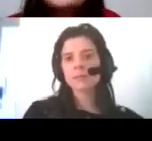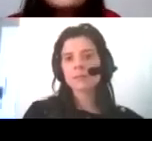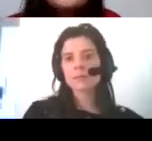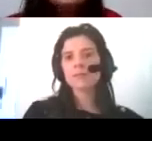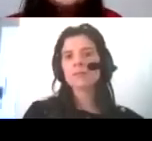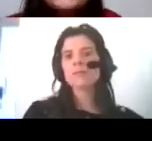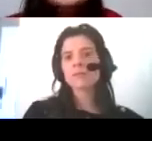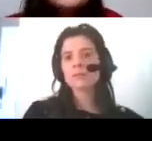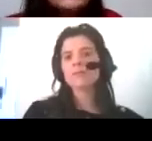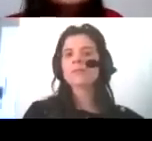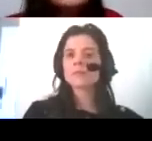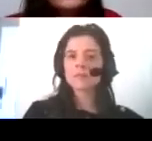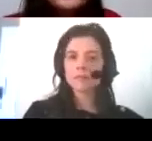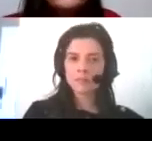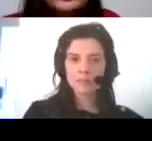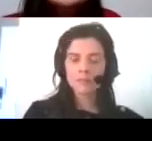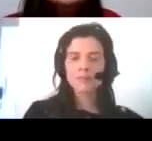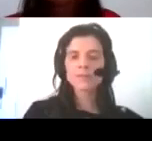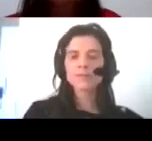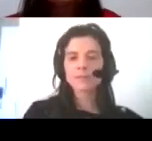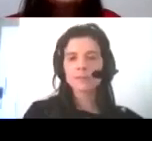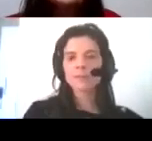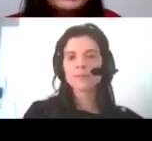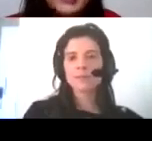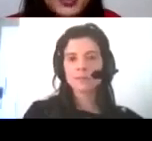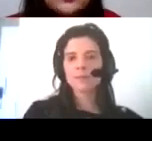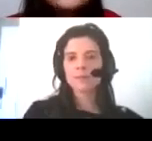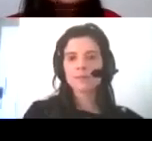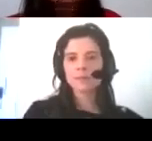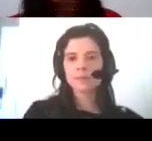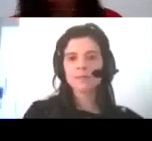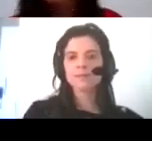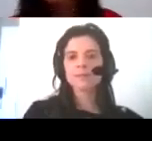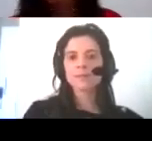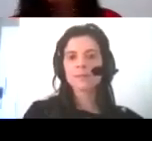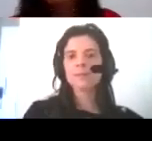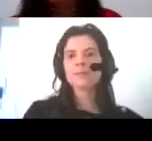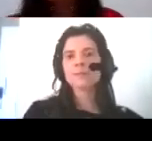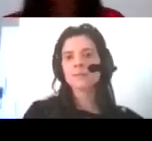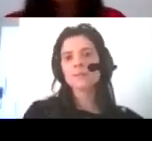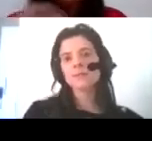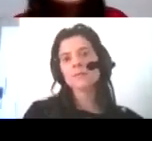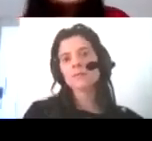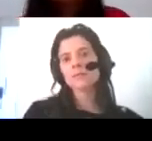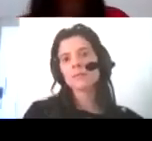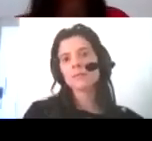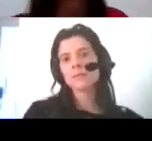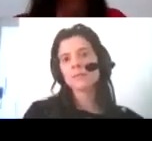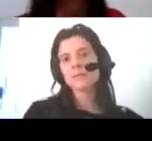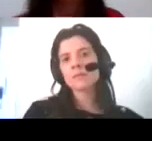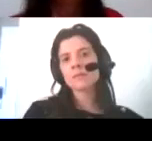você escreva uma boa história dentro da prefeitura, que faça bons laços, que faça